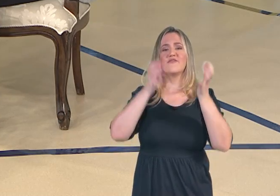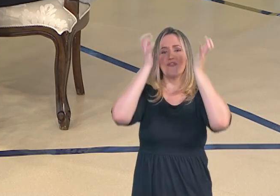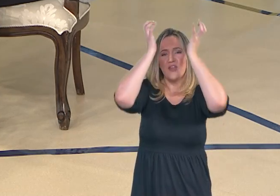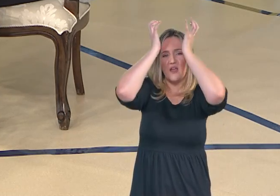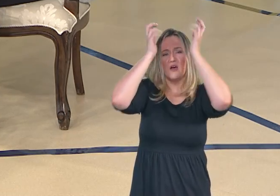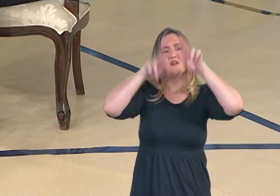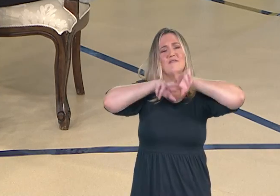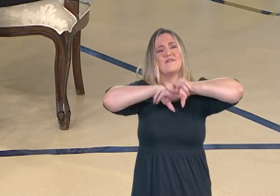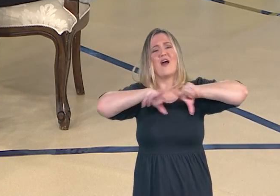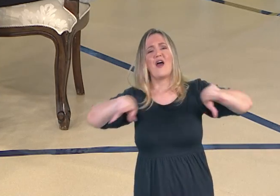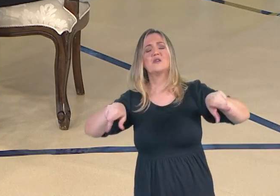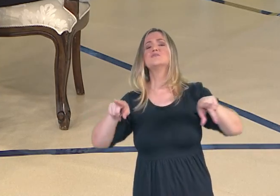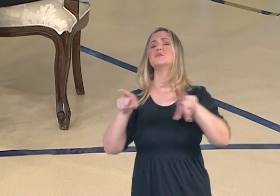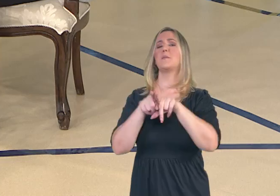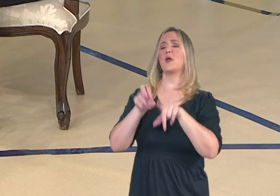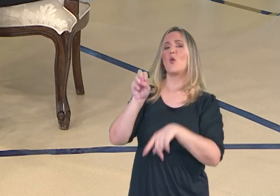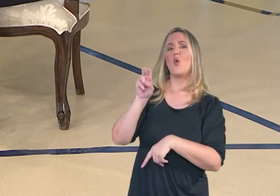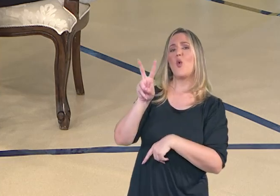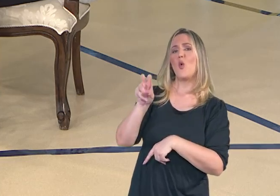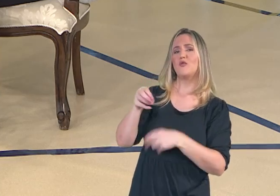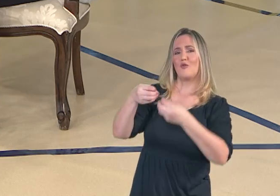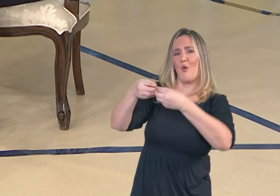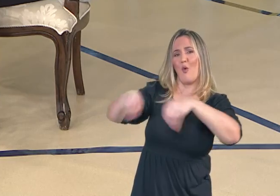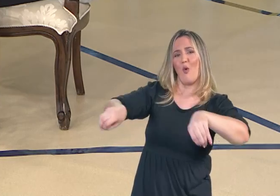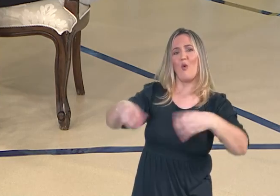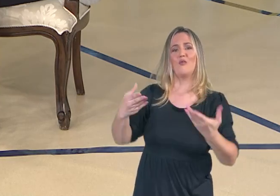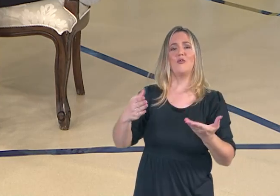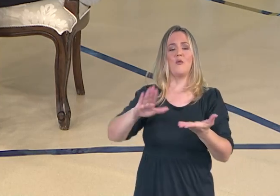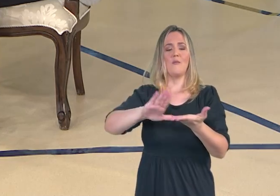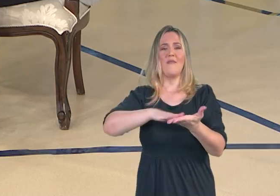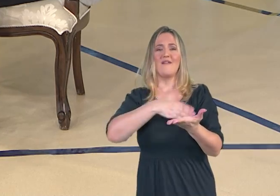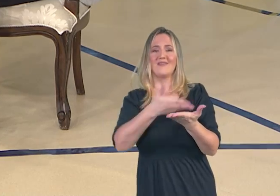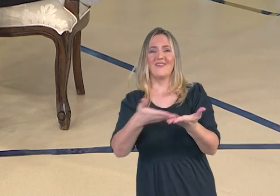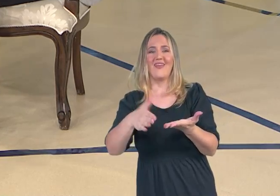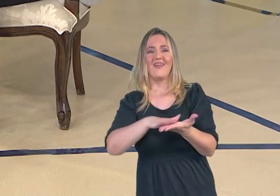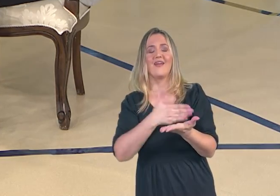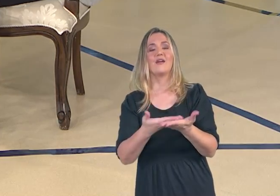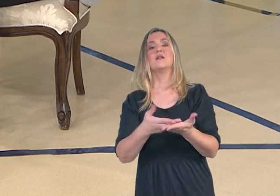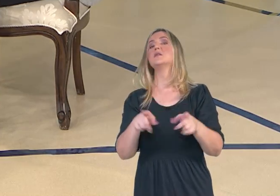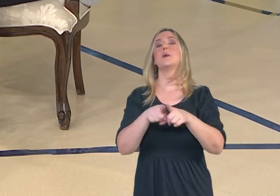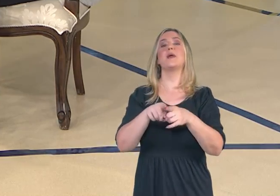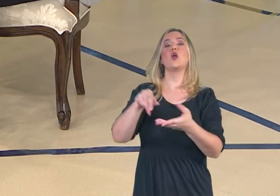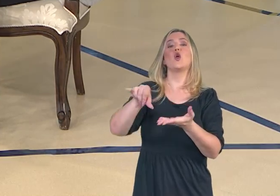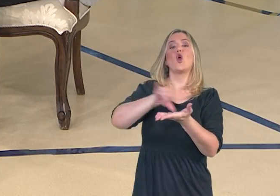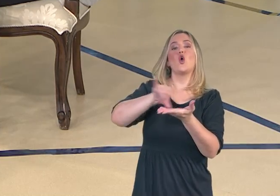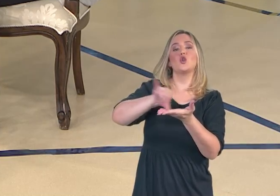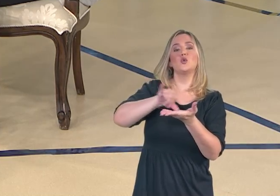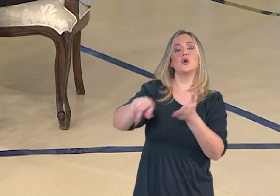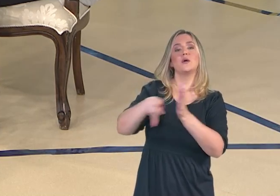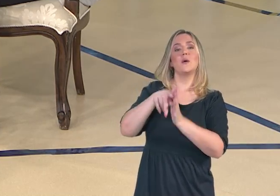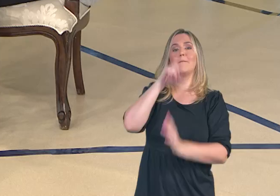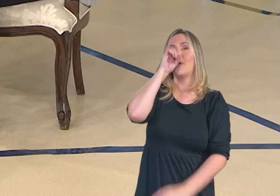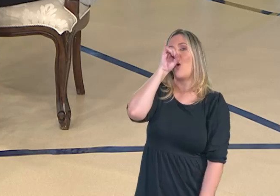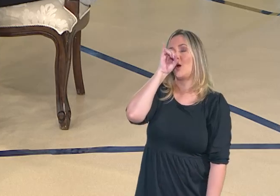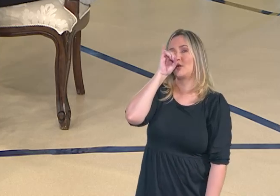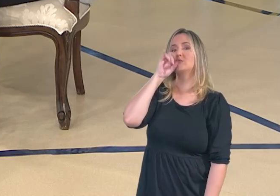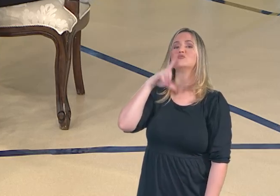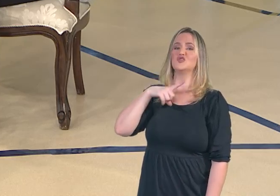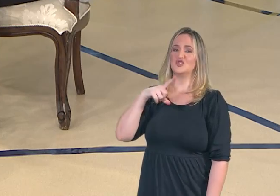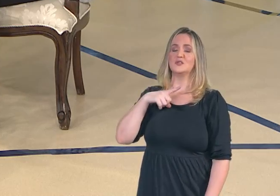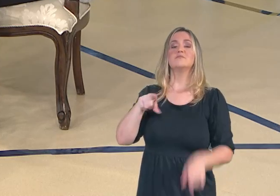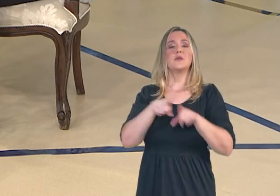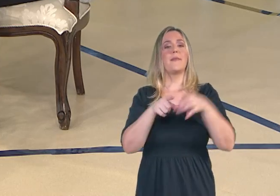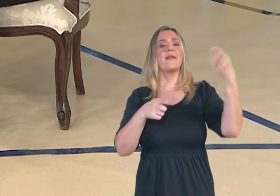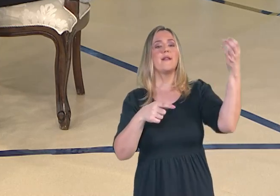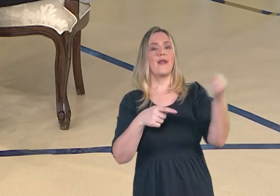aves, bem como subprodutos como ovos, manteiga, banha de porco, eles usavam muita banha de porco, e leite. Todos esses